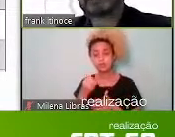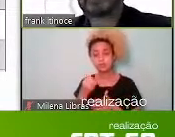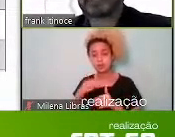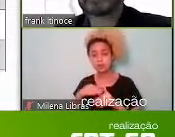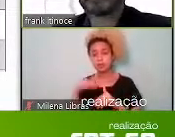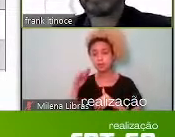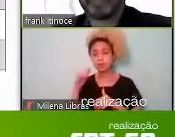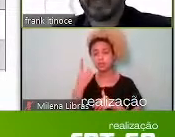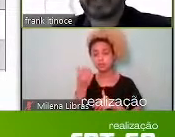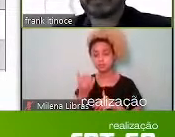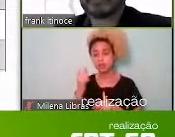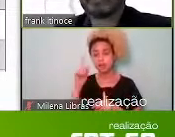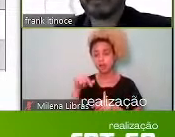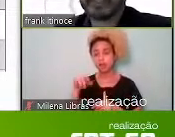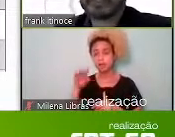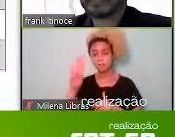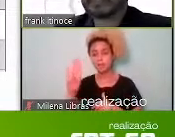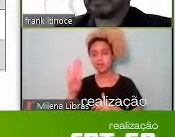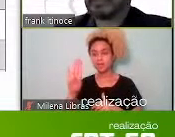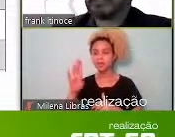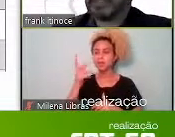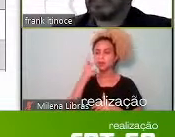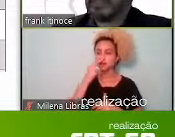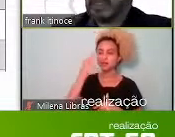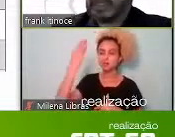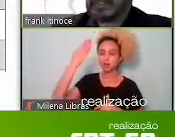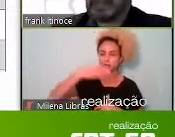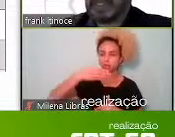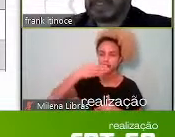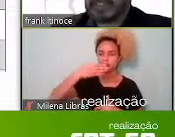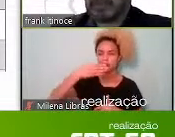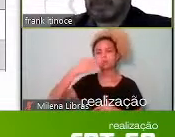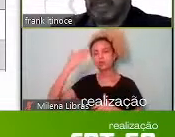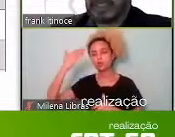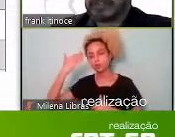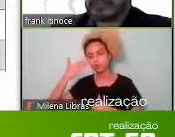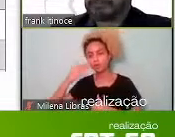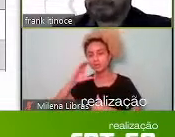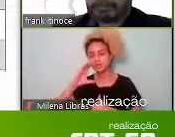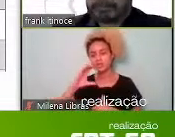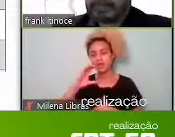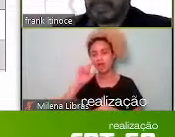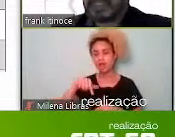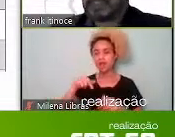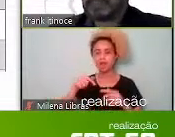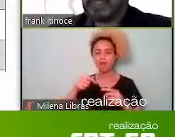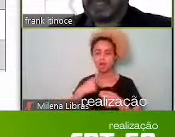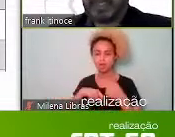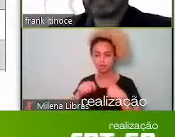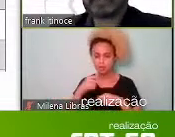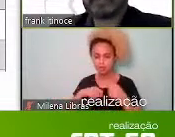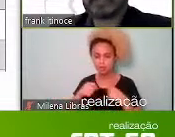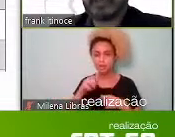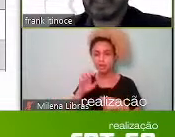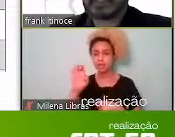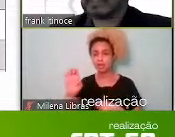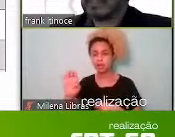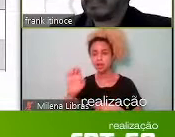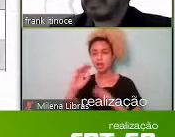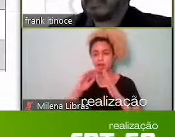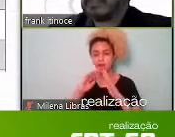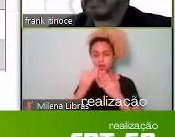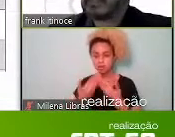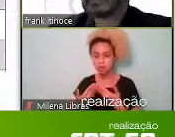vai mais próximo de hotéis. Hotéis são categoria B, categoria C são comércio, categoria E são